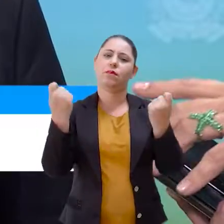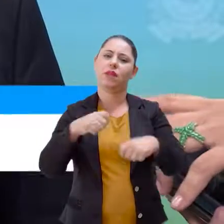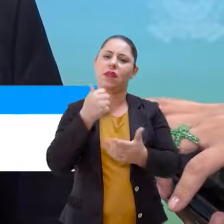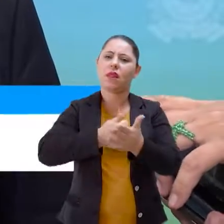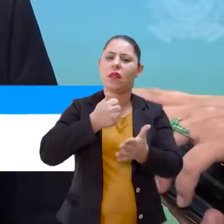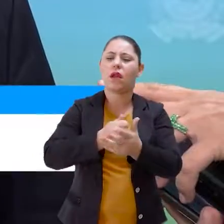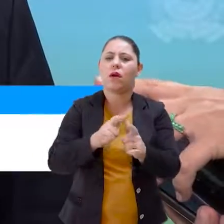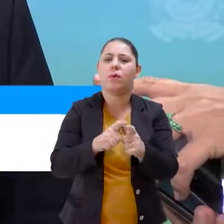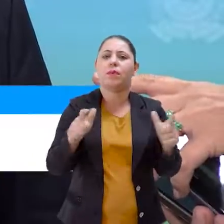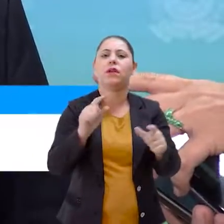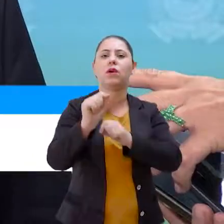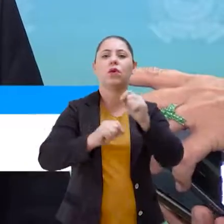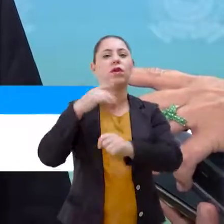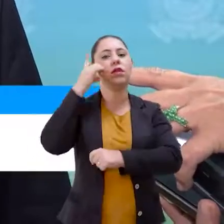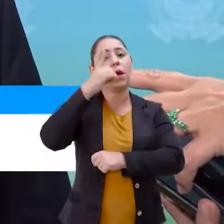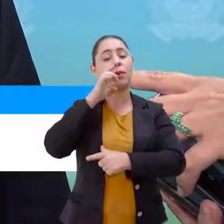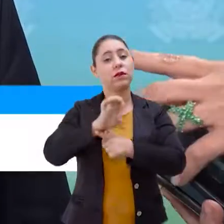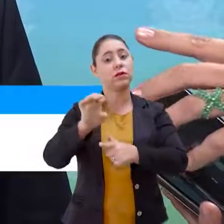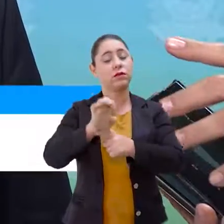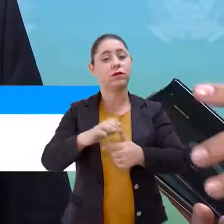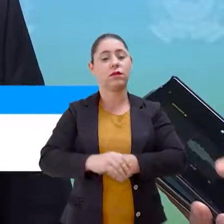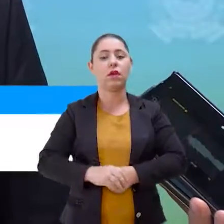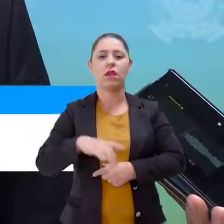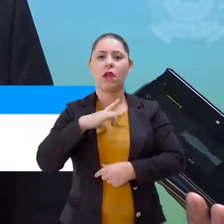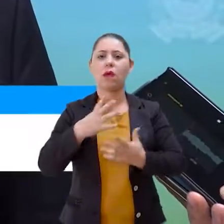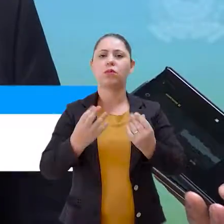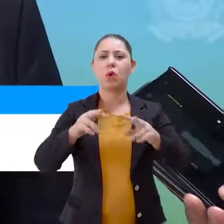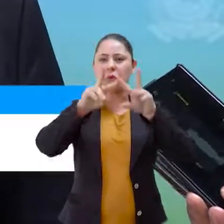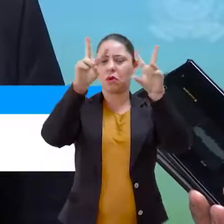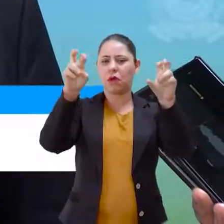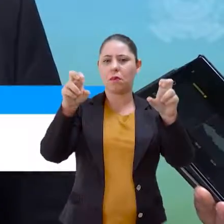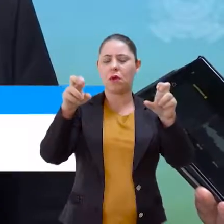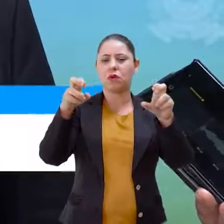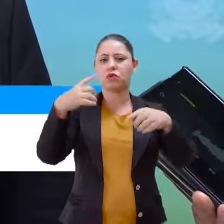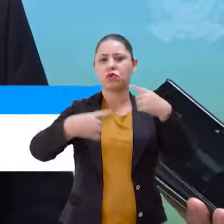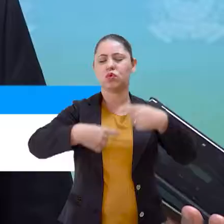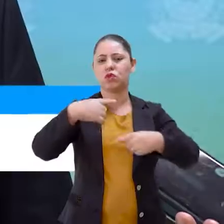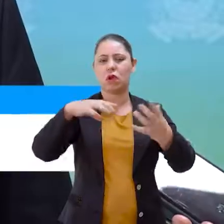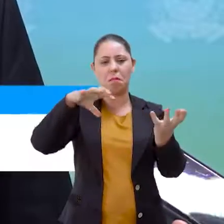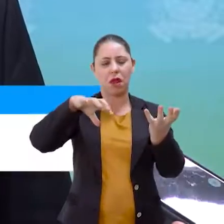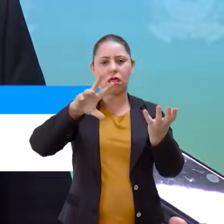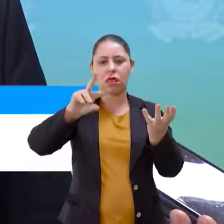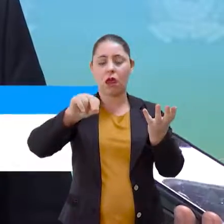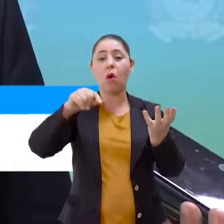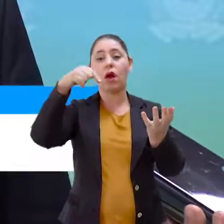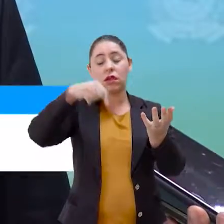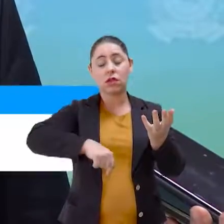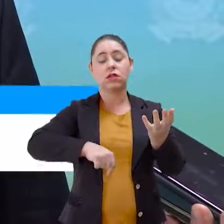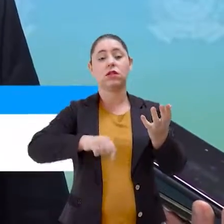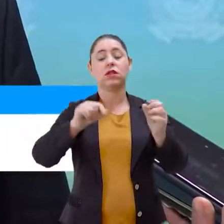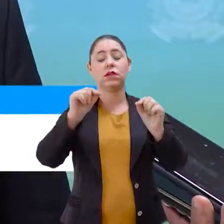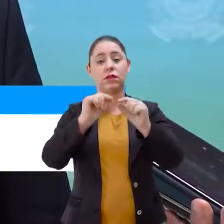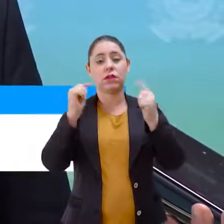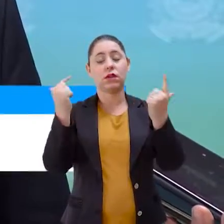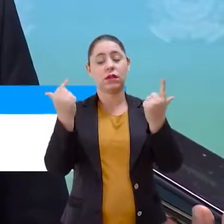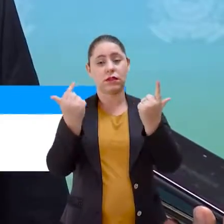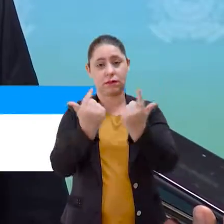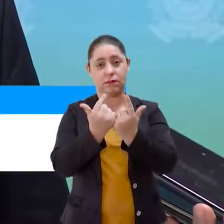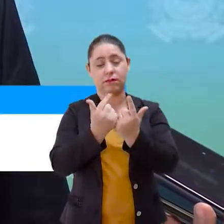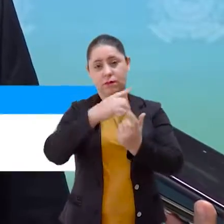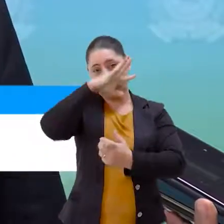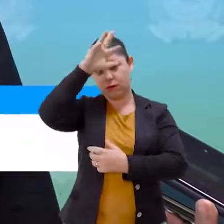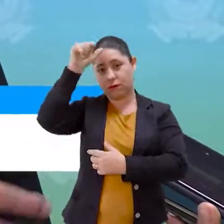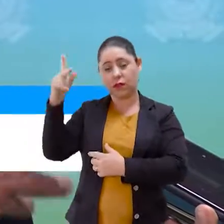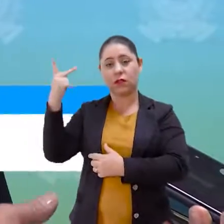assembleia. Porque nós precisamos tentar aumentar a prerrogativa do deputado estadual. Tem muitos assuntos que não podem ser discutidos em Brasília, tem que ser discutido aqui, na